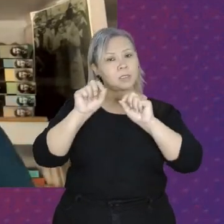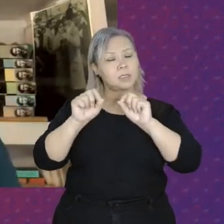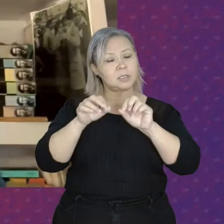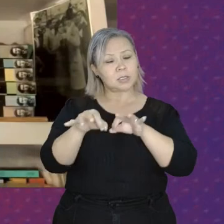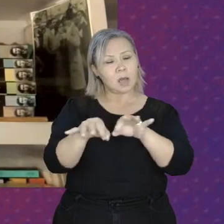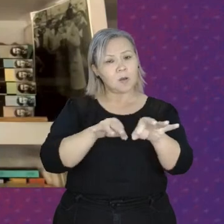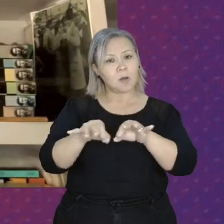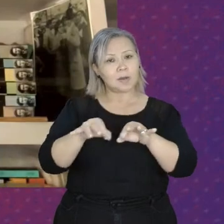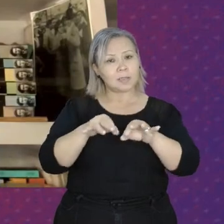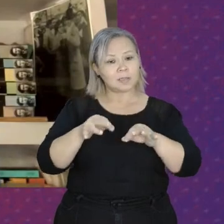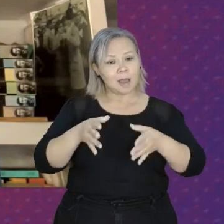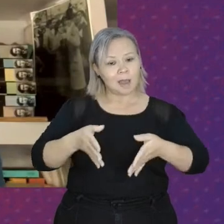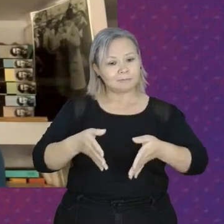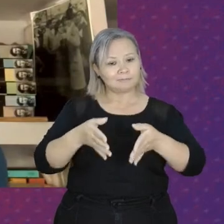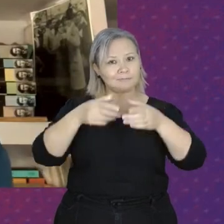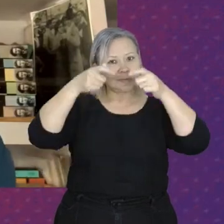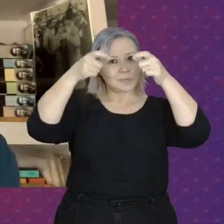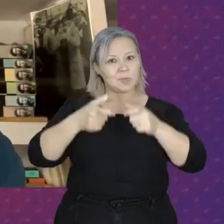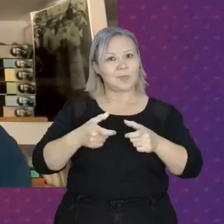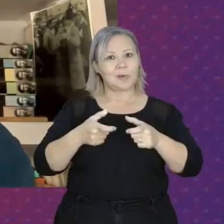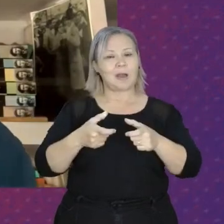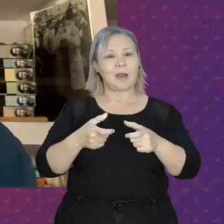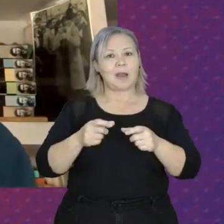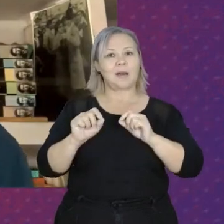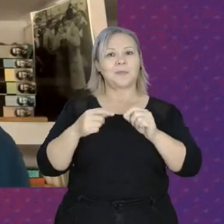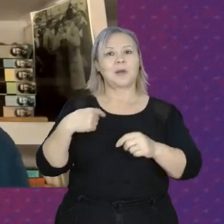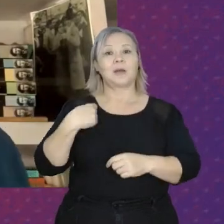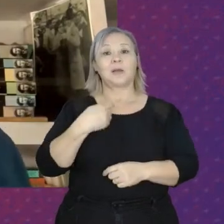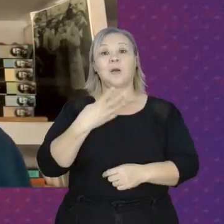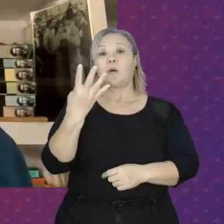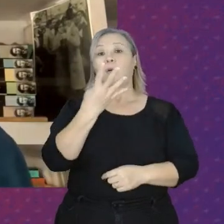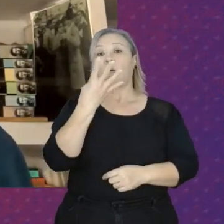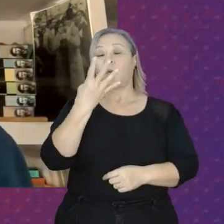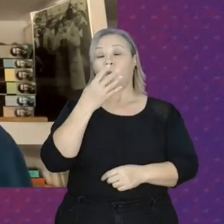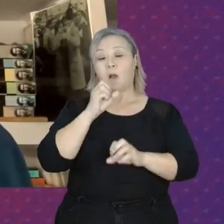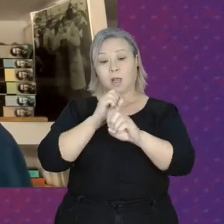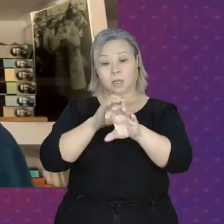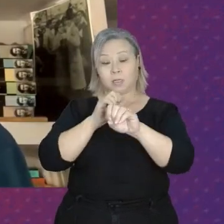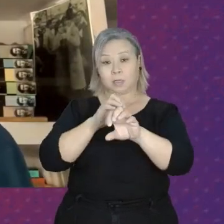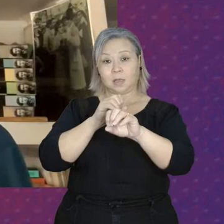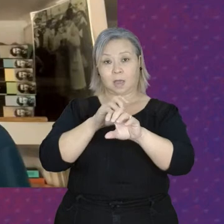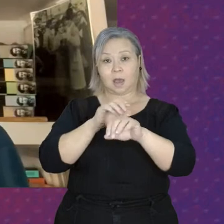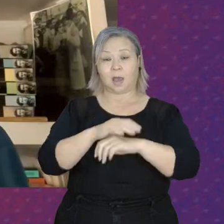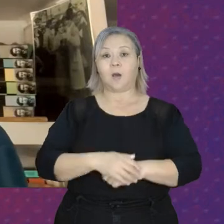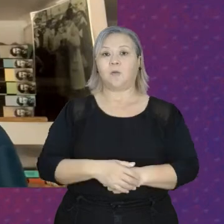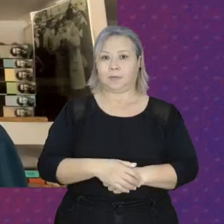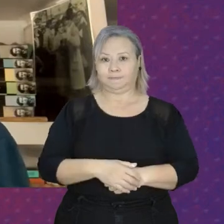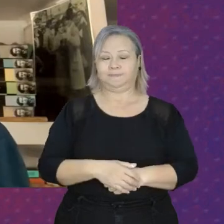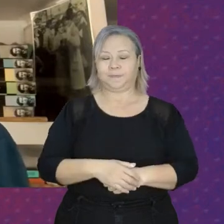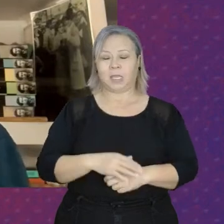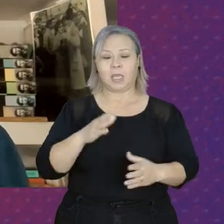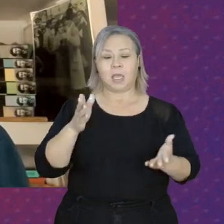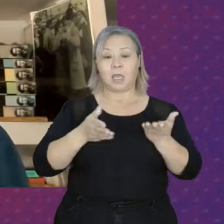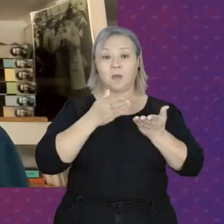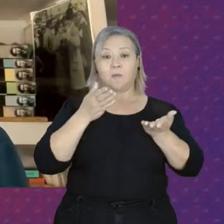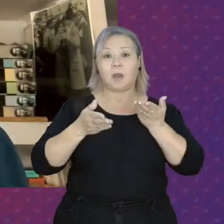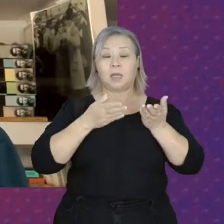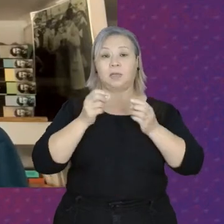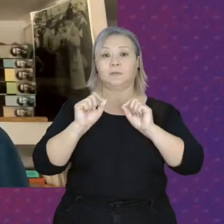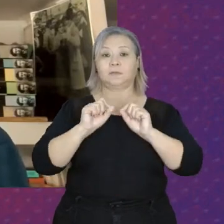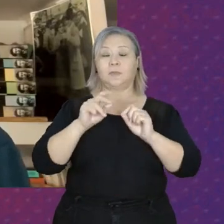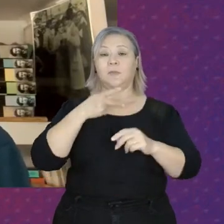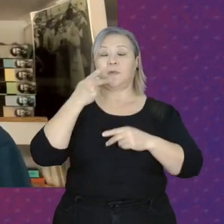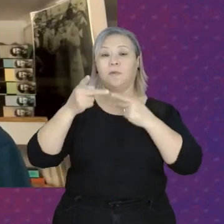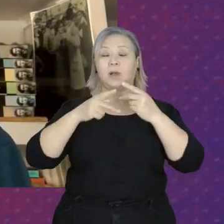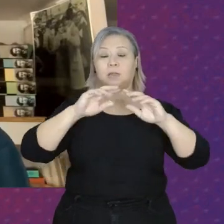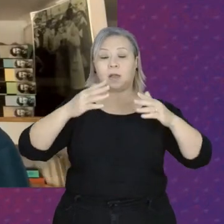construir a pista para a nossa quarta aula desse bloco, que vai tratar da relação entre